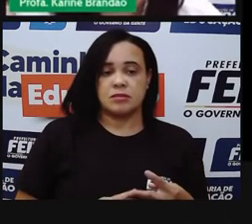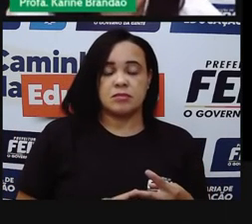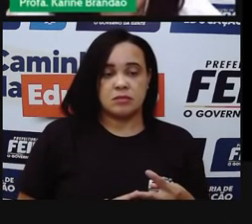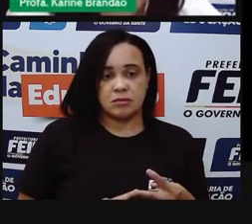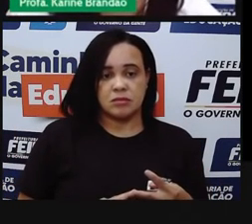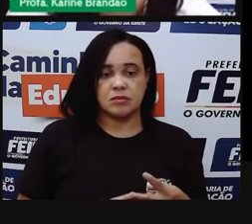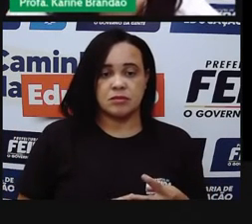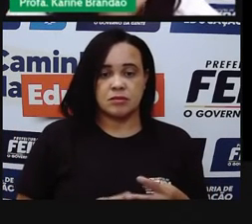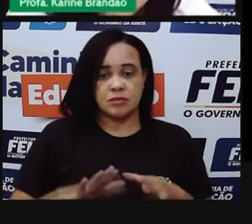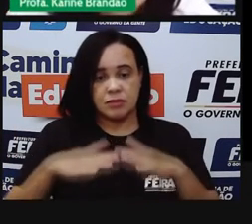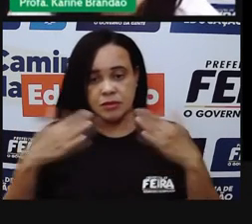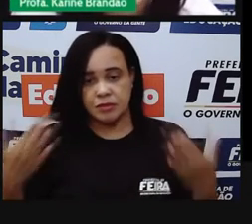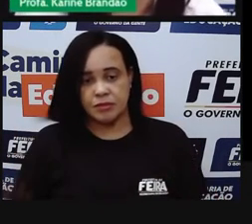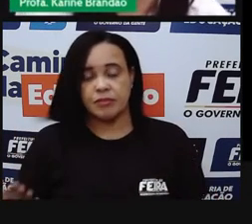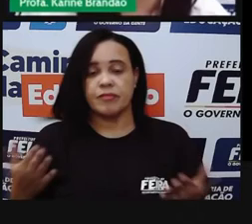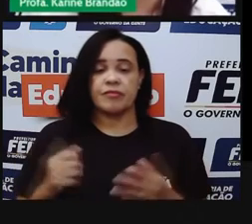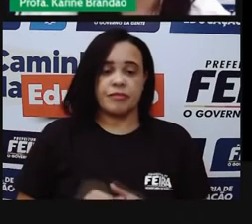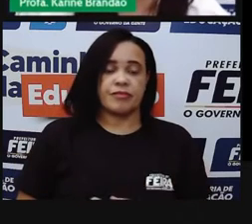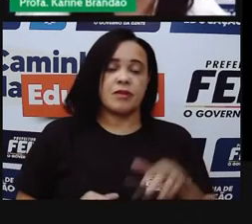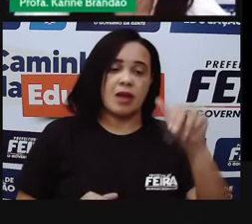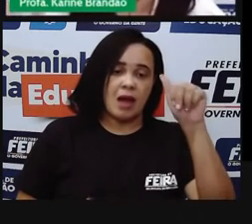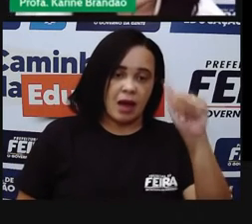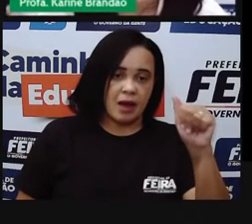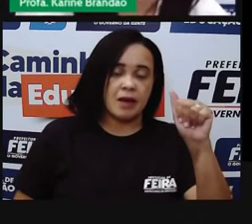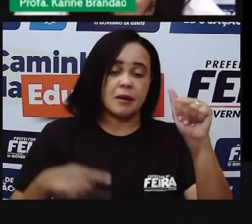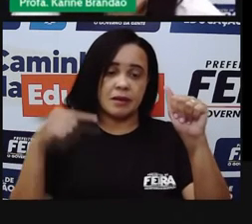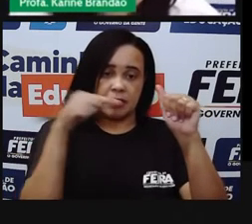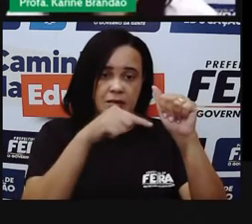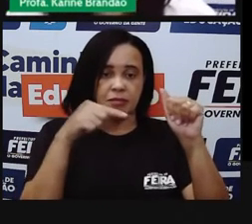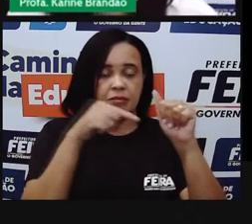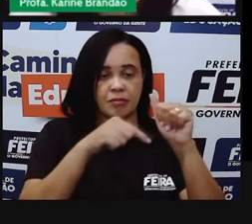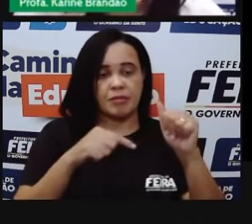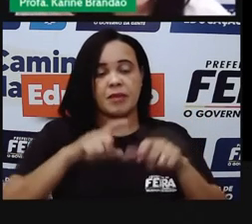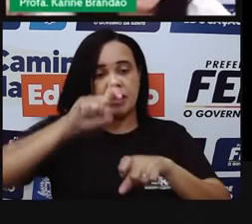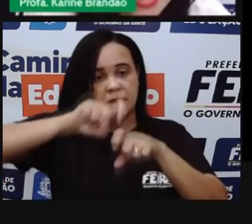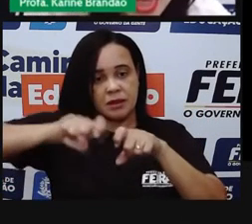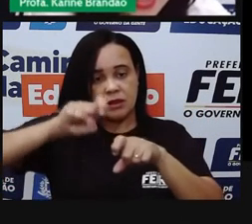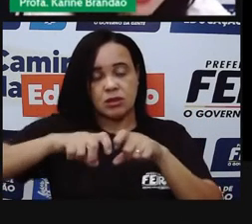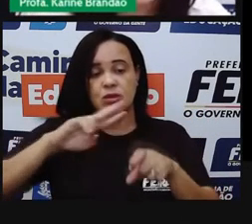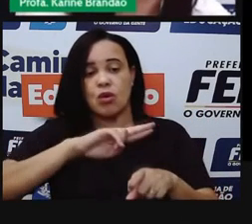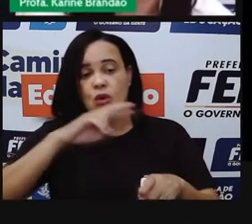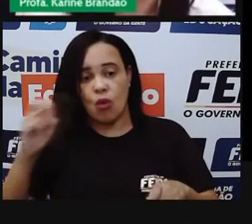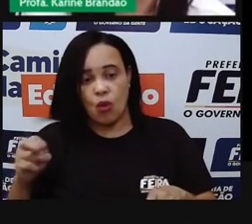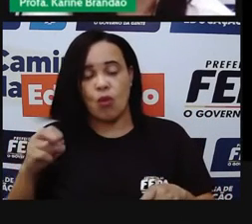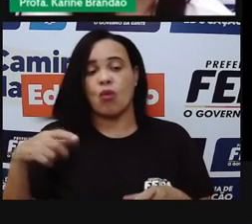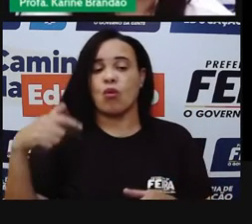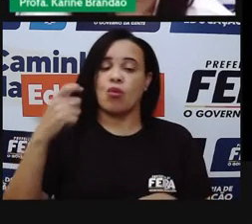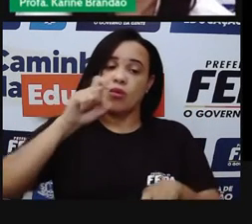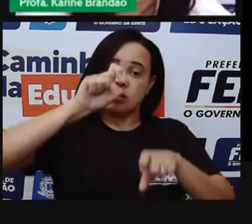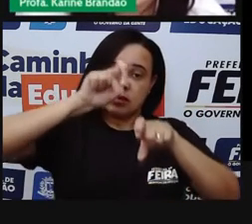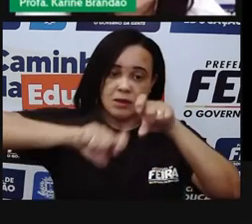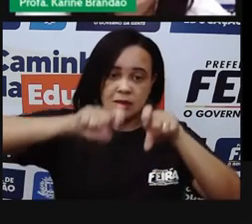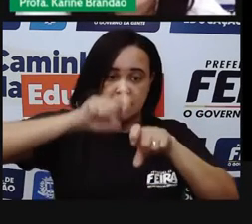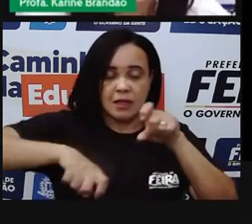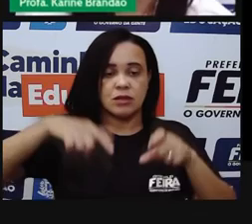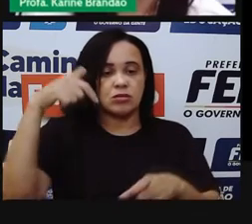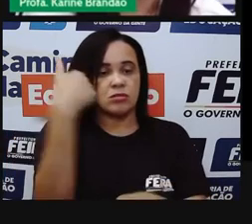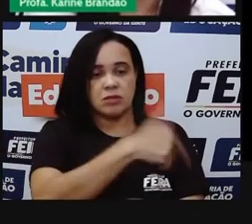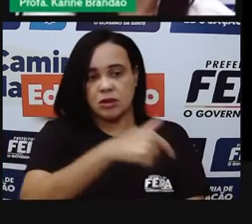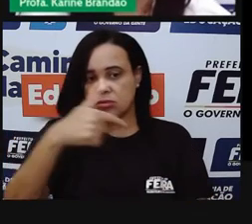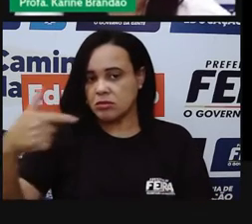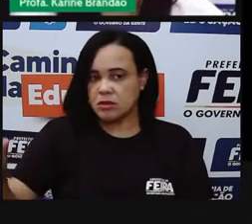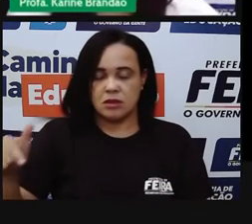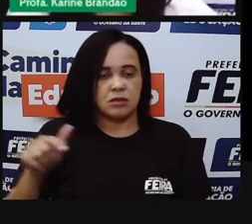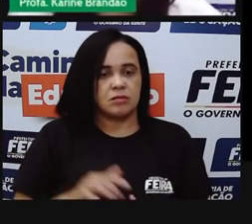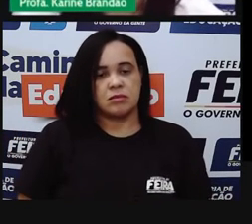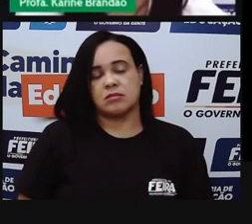sexuada, que reprodução eles fazem? Reprodução assexuada. Esse A, ele representa uma negação. Então,